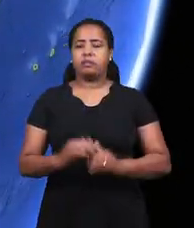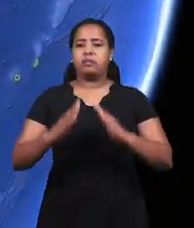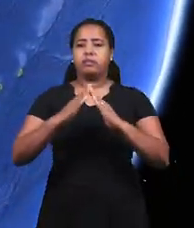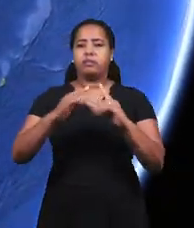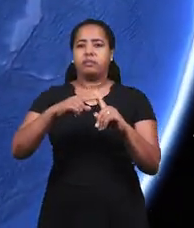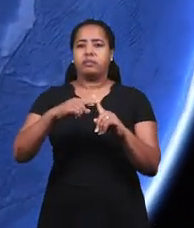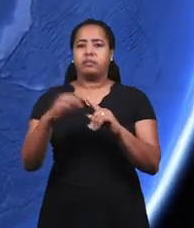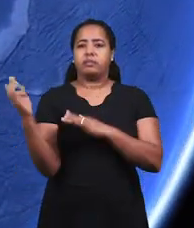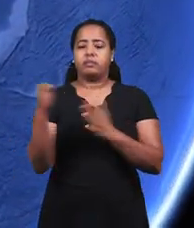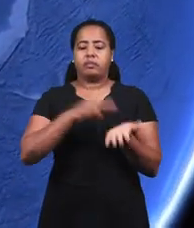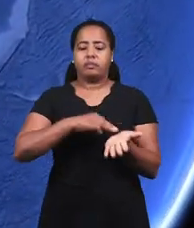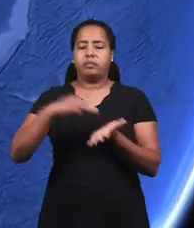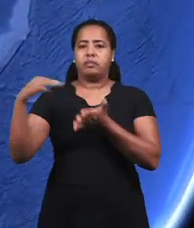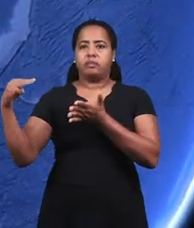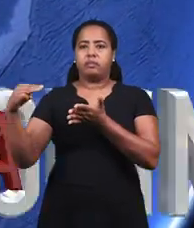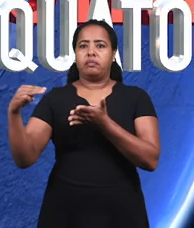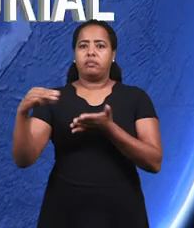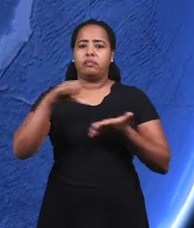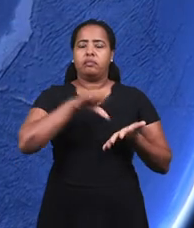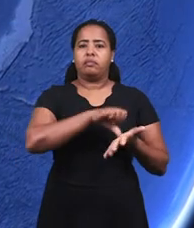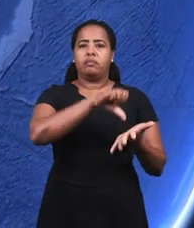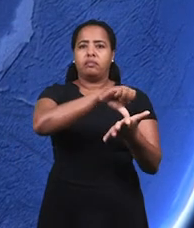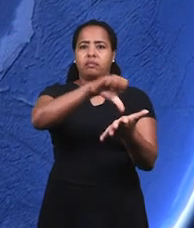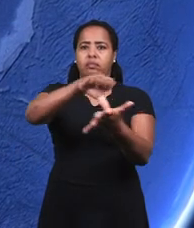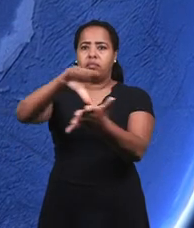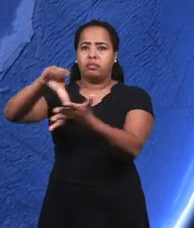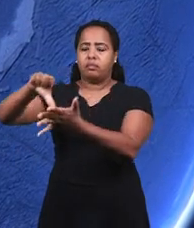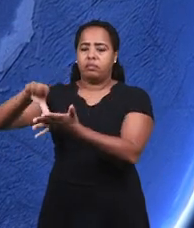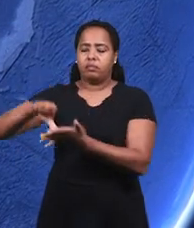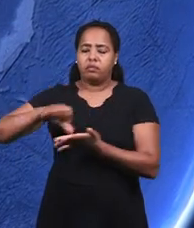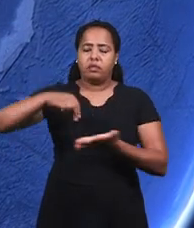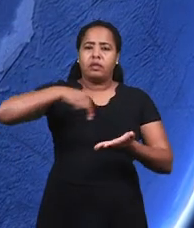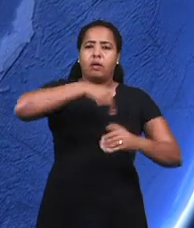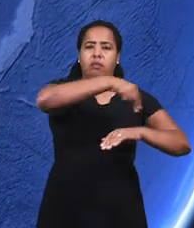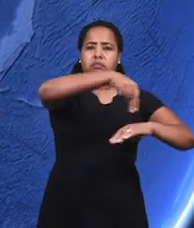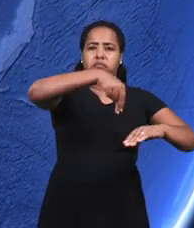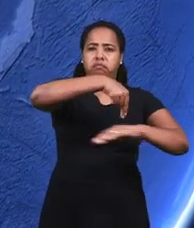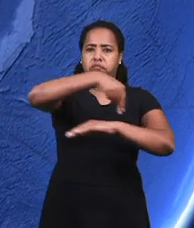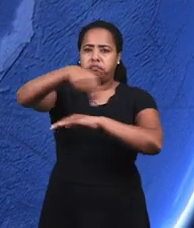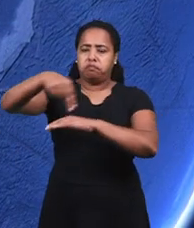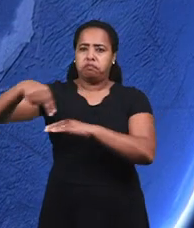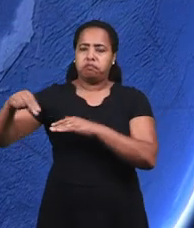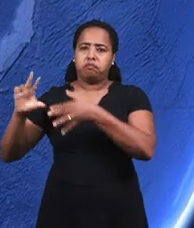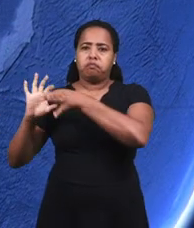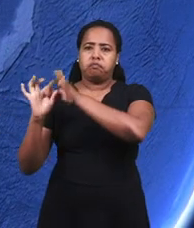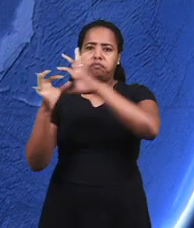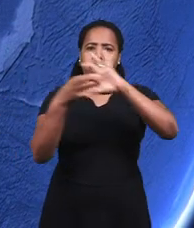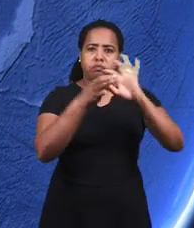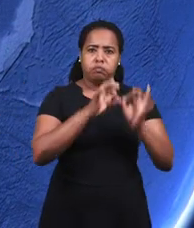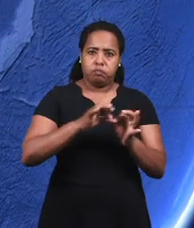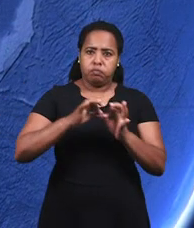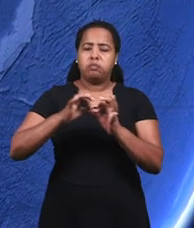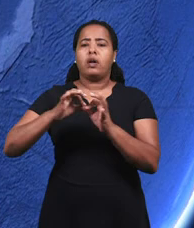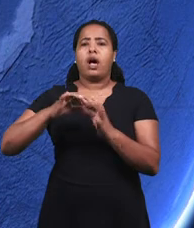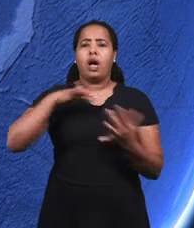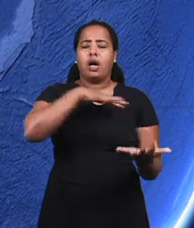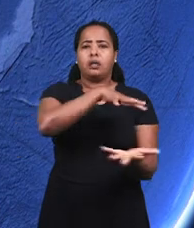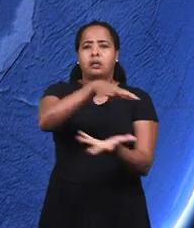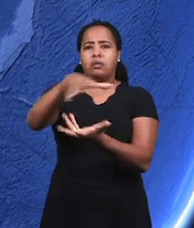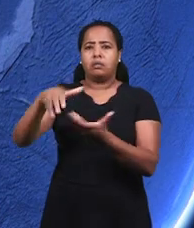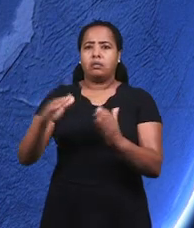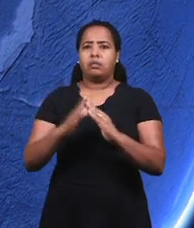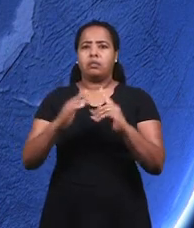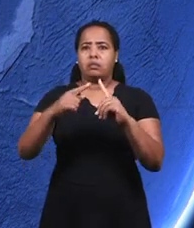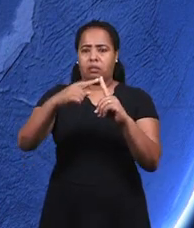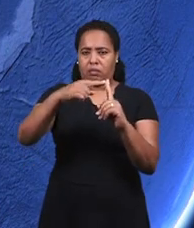A Igreja Cristã Maranata está presente em nações de todos os continentes do planeta. Igrejas de países nas